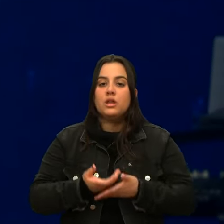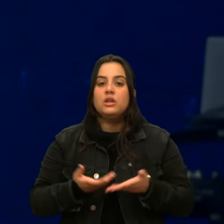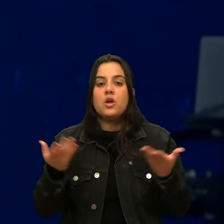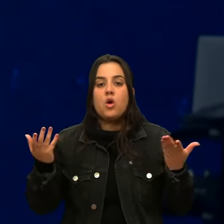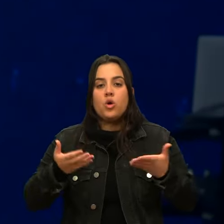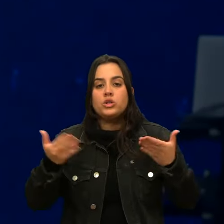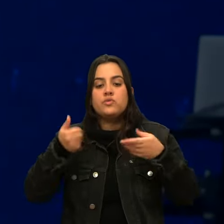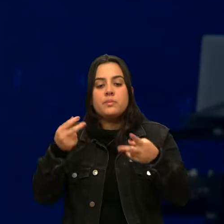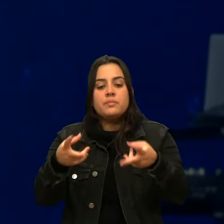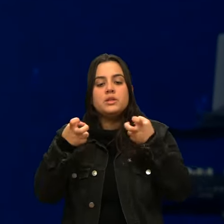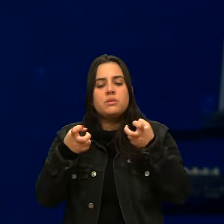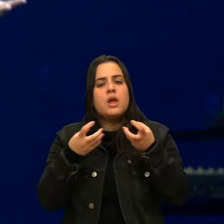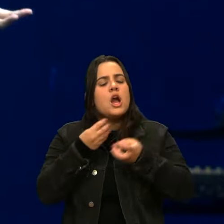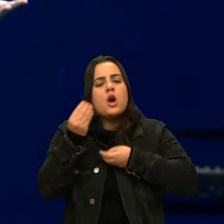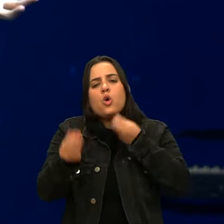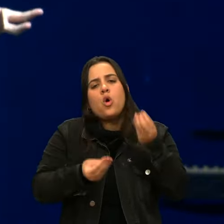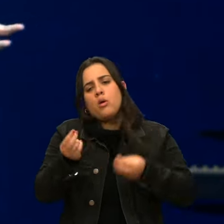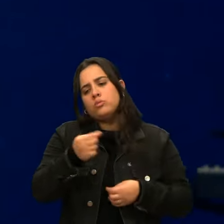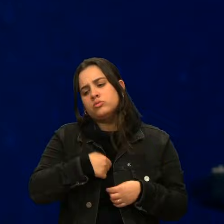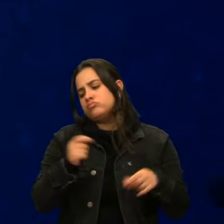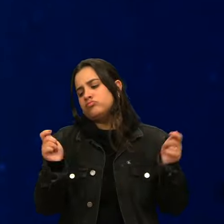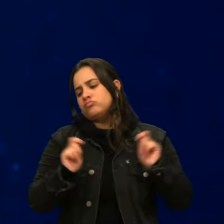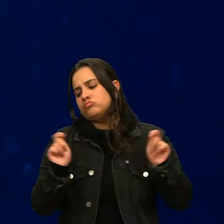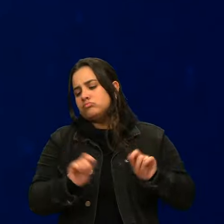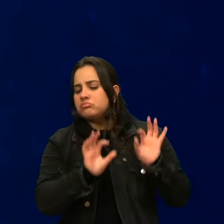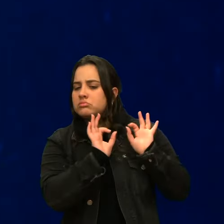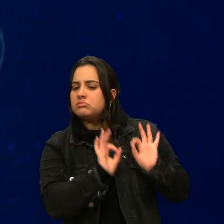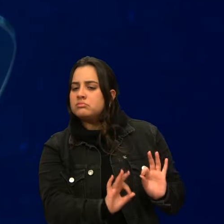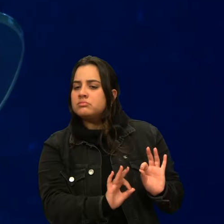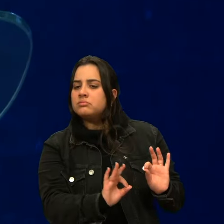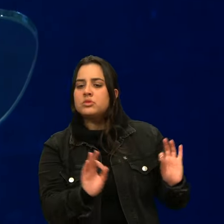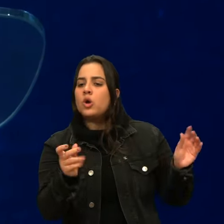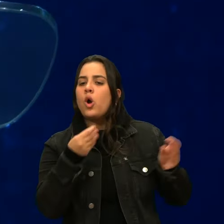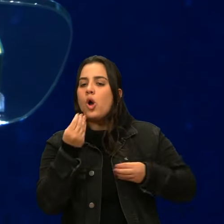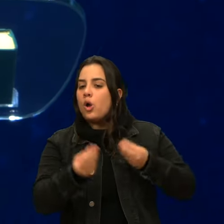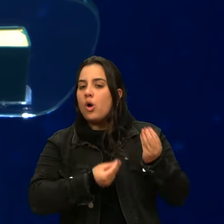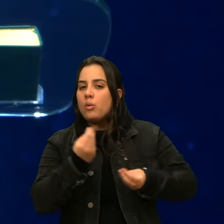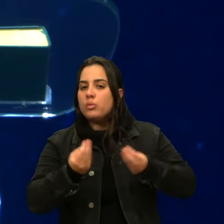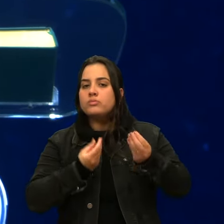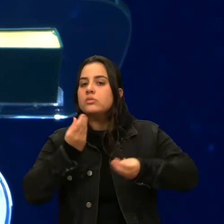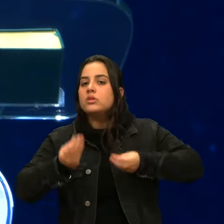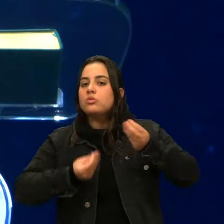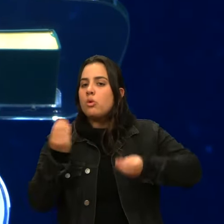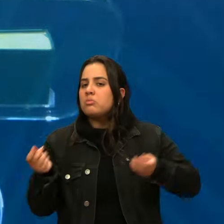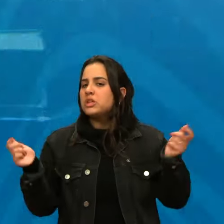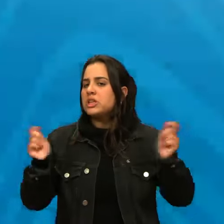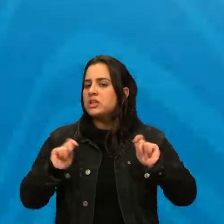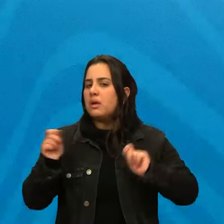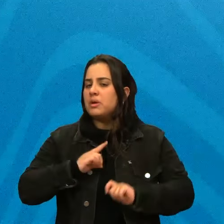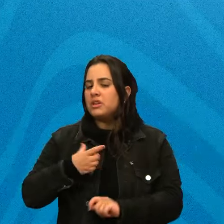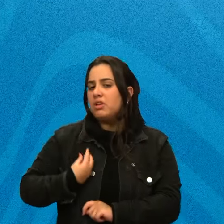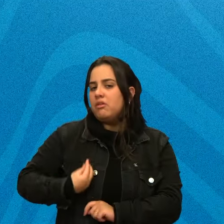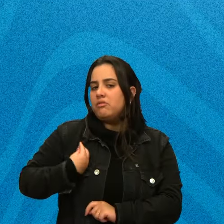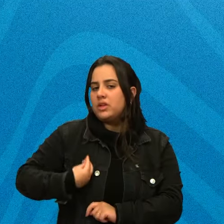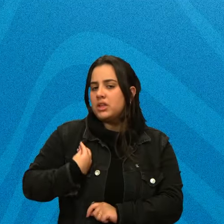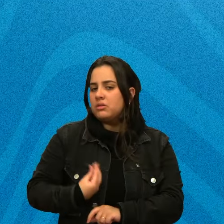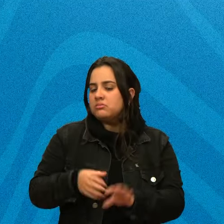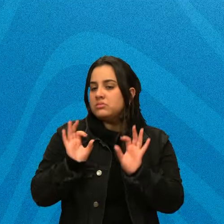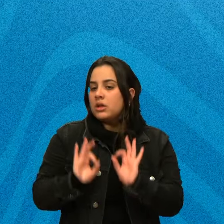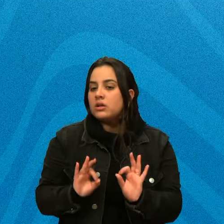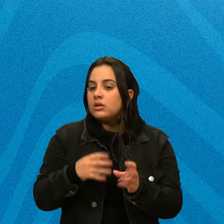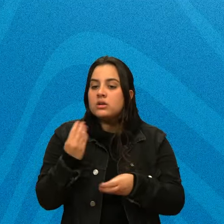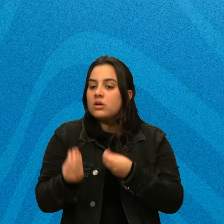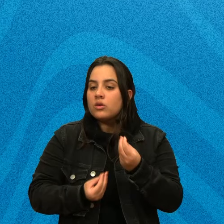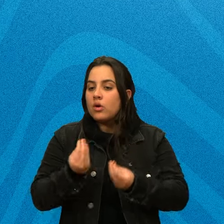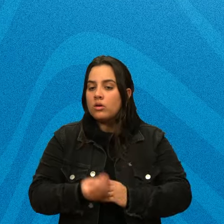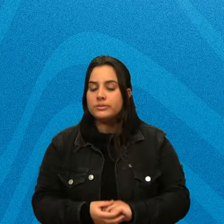sermos íntegros. Como nós podemos ser íntegros? Como a gente pode ter uma vida de integridade? Por isso, o